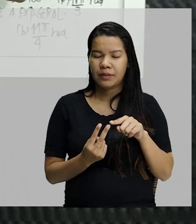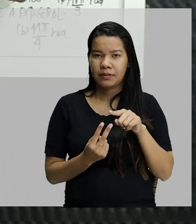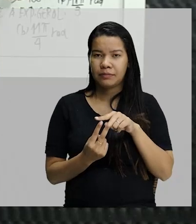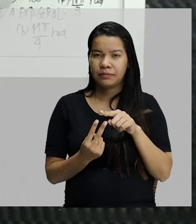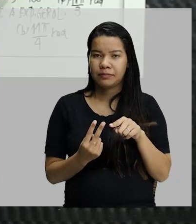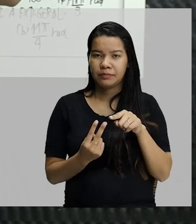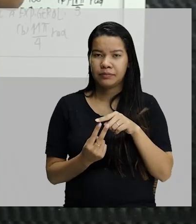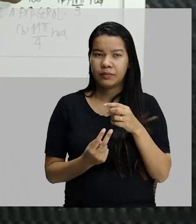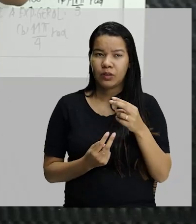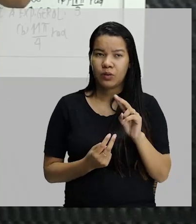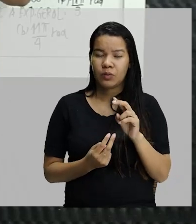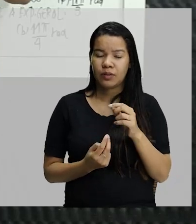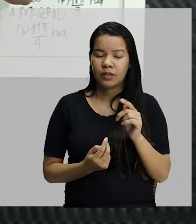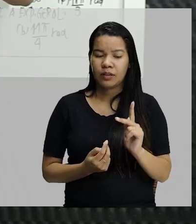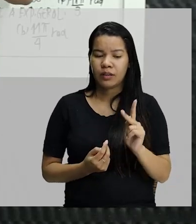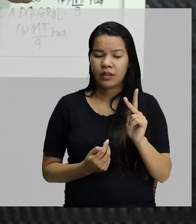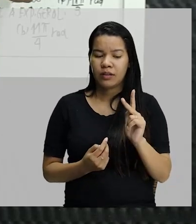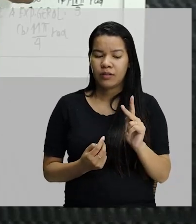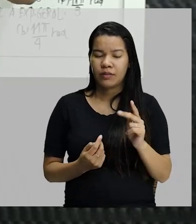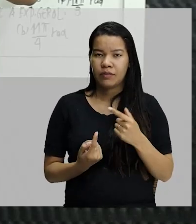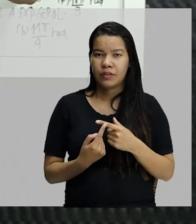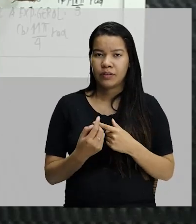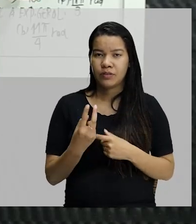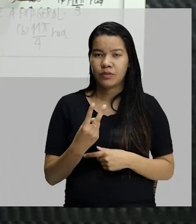ou K vezes 2π.